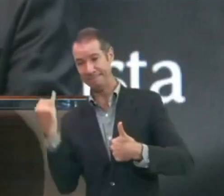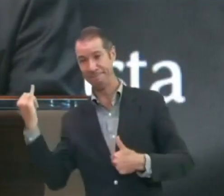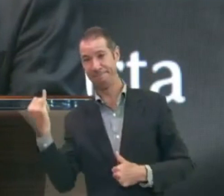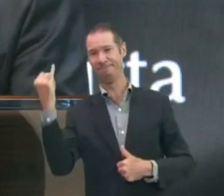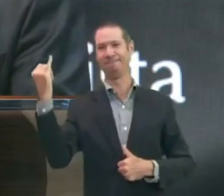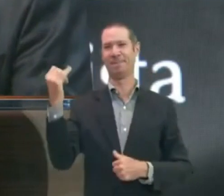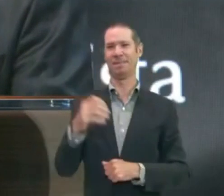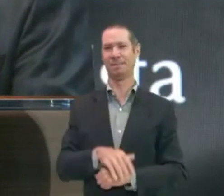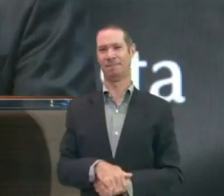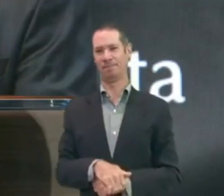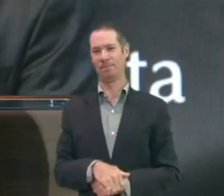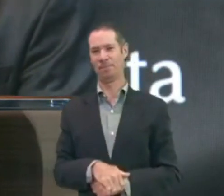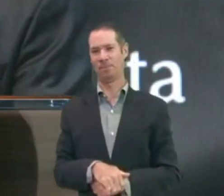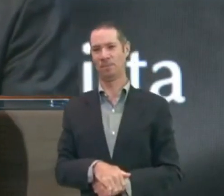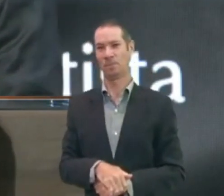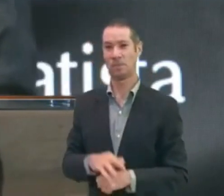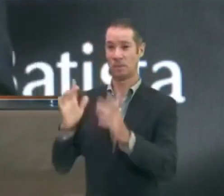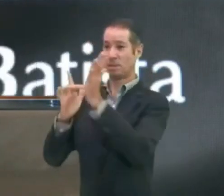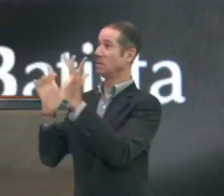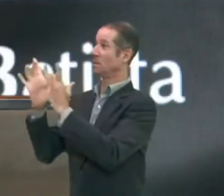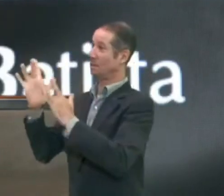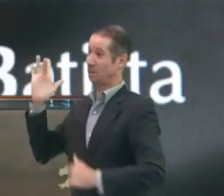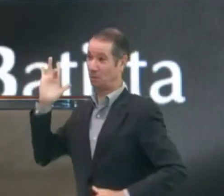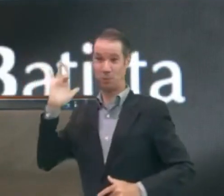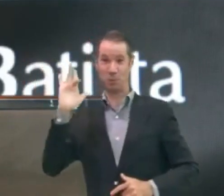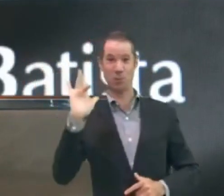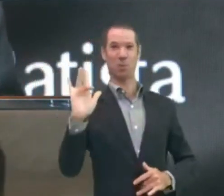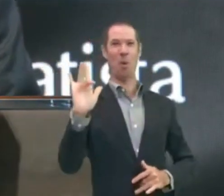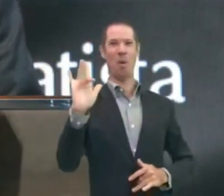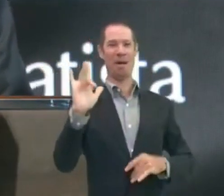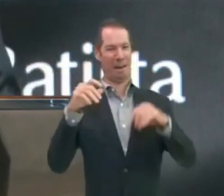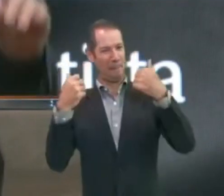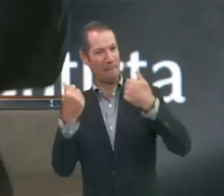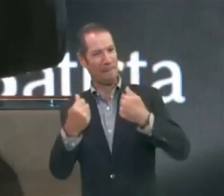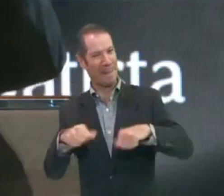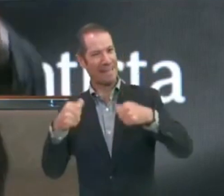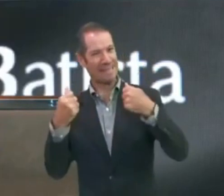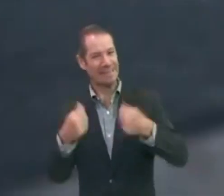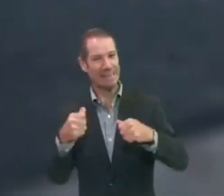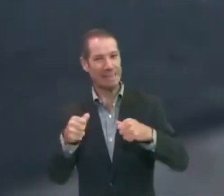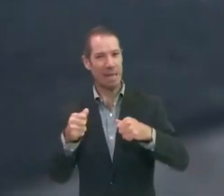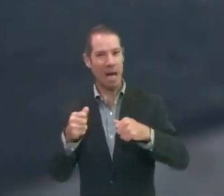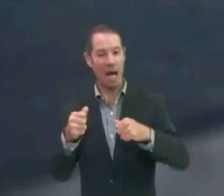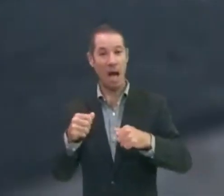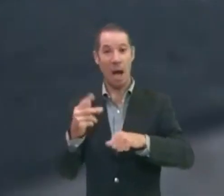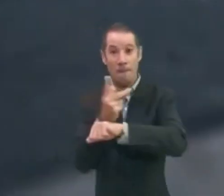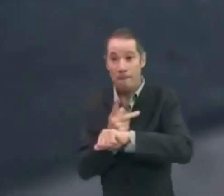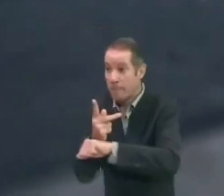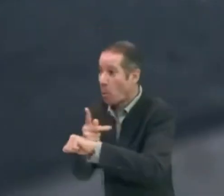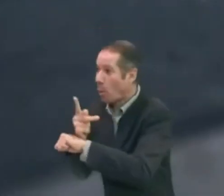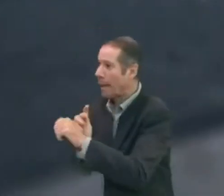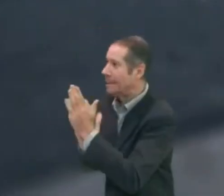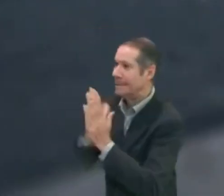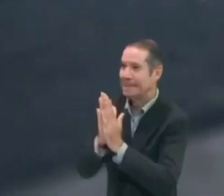importante é que o toque de Jesus, ele precisa ser procurado por nós. E